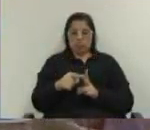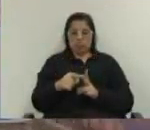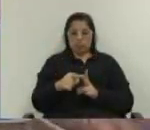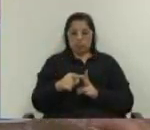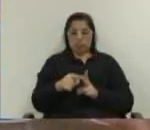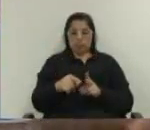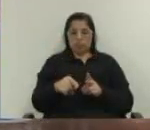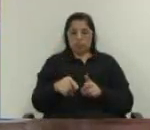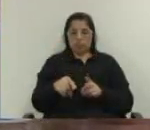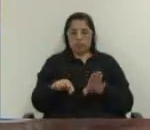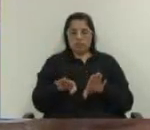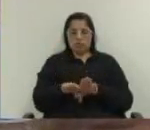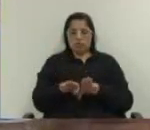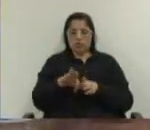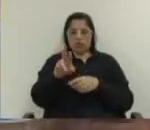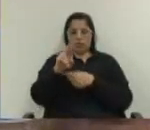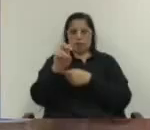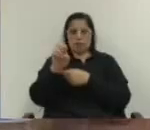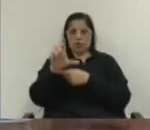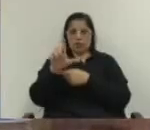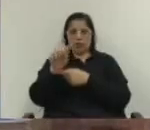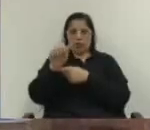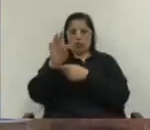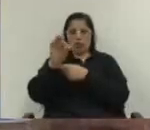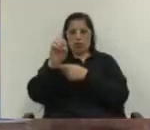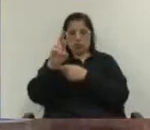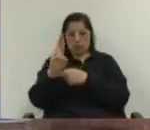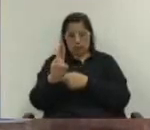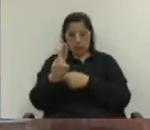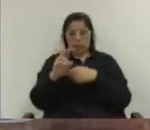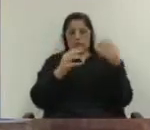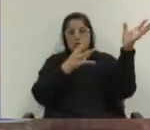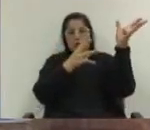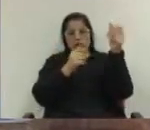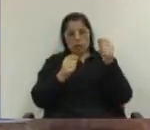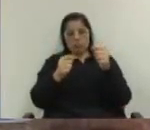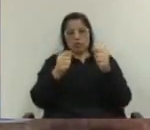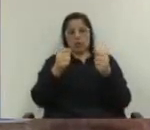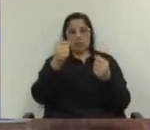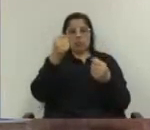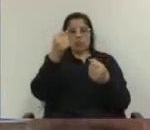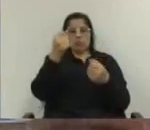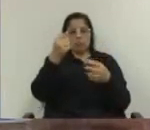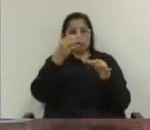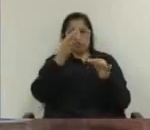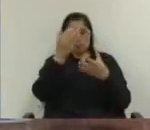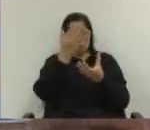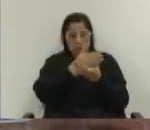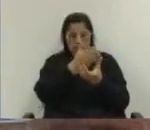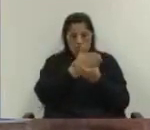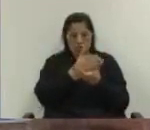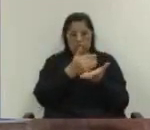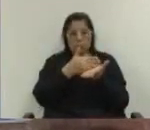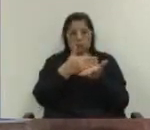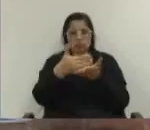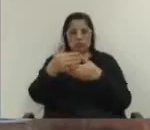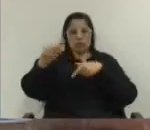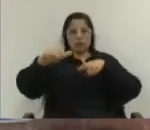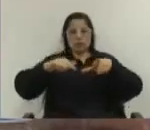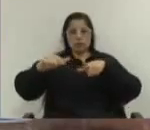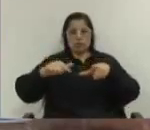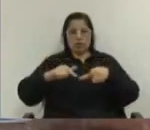relator. Terceiro, recebendo o processo, o presidente da comissão iniciará os trabalhos dentro em